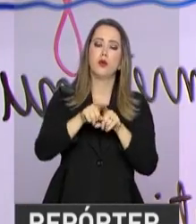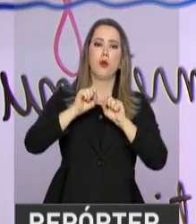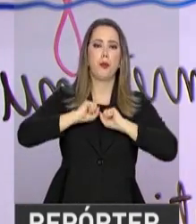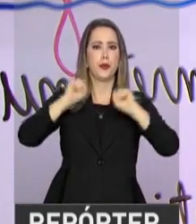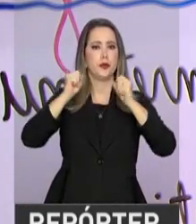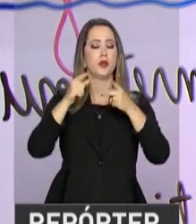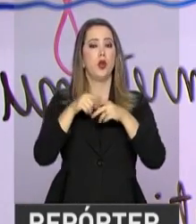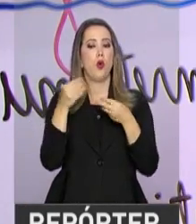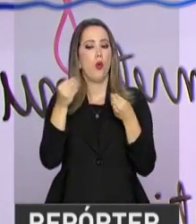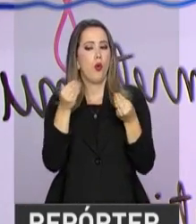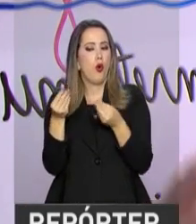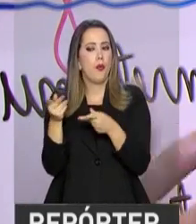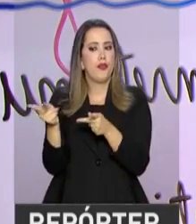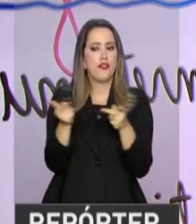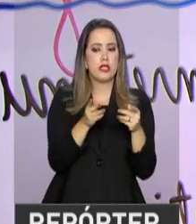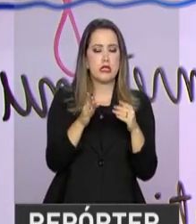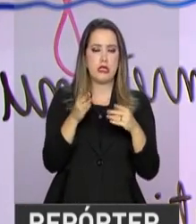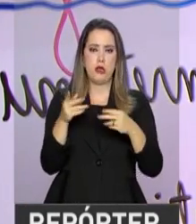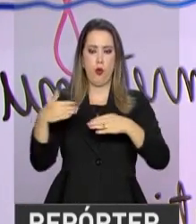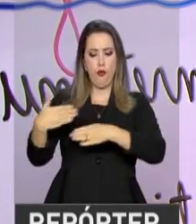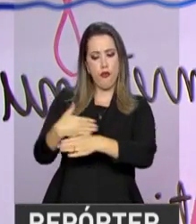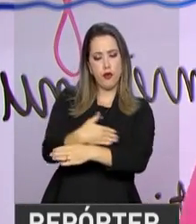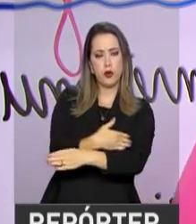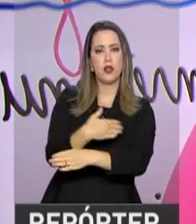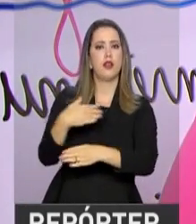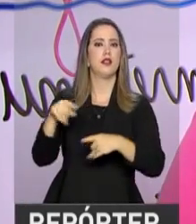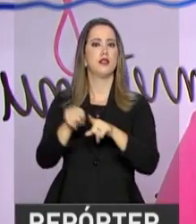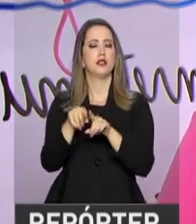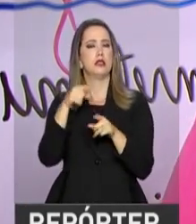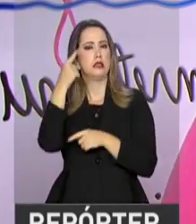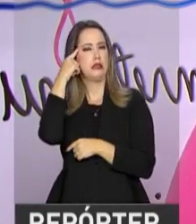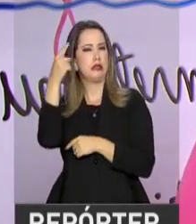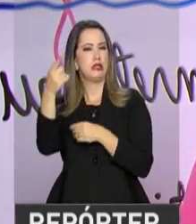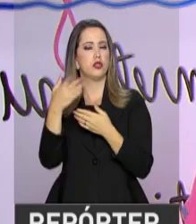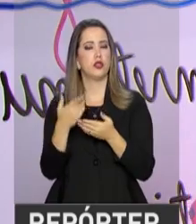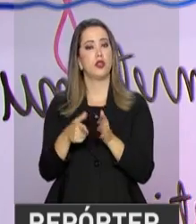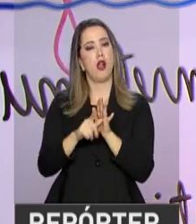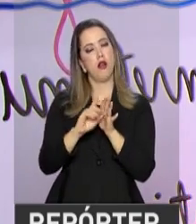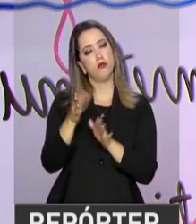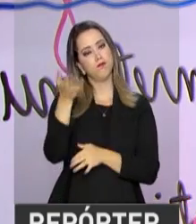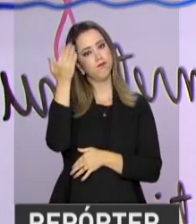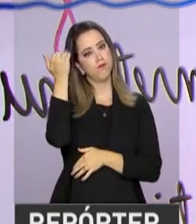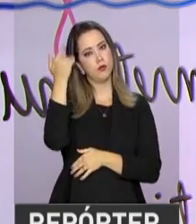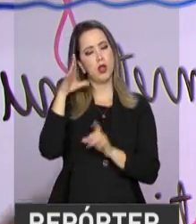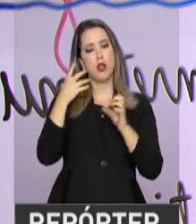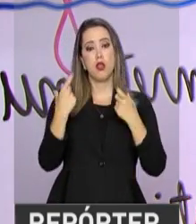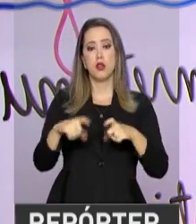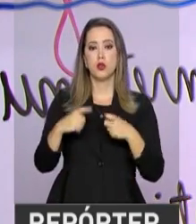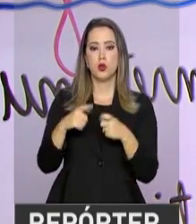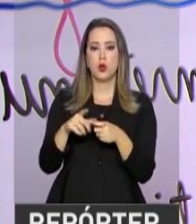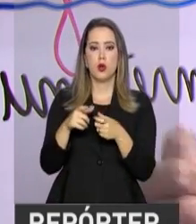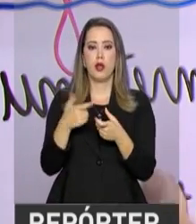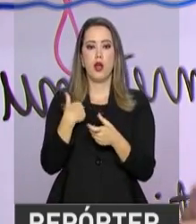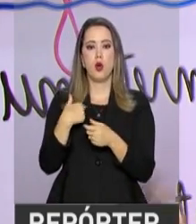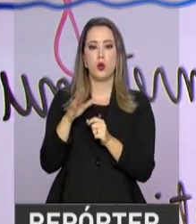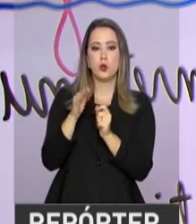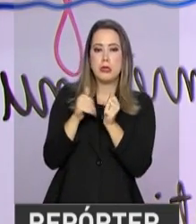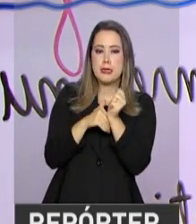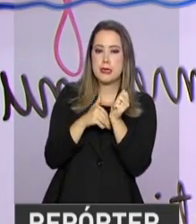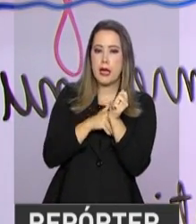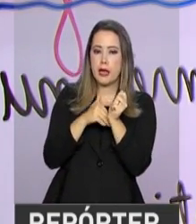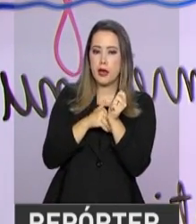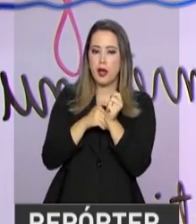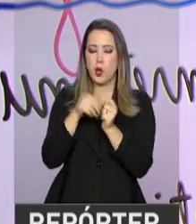acontece nas fronteira do país com a atividade de inteligência tirar aquela ideia que abri lá atrás tinha de ser um modo de espião que era de órgãos de